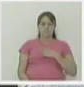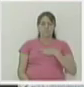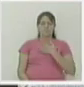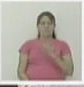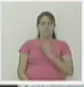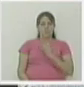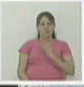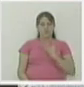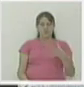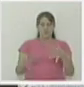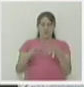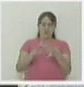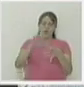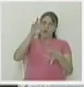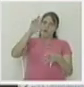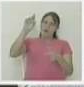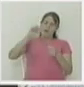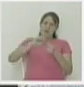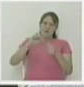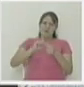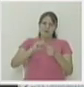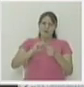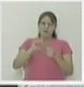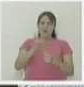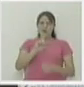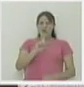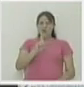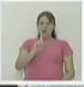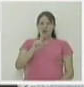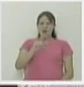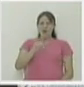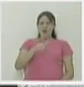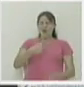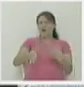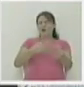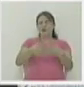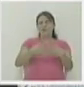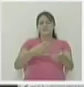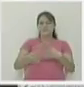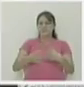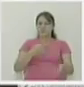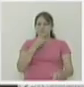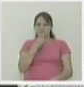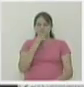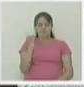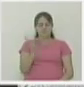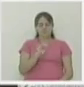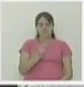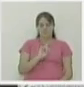conosco não é uma coisa qualquer.